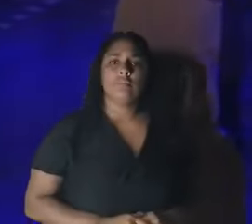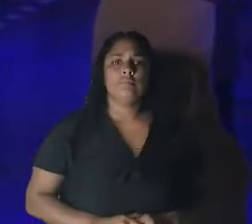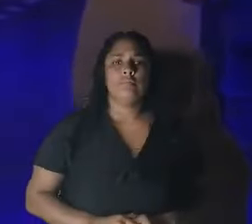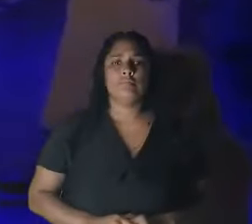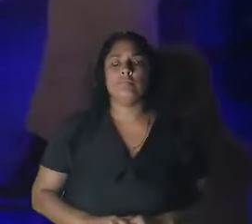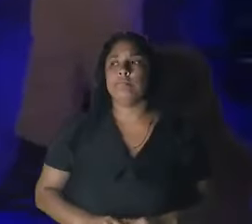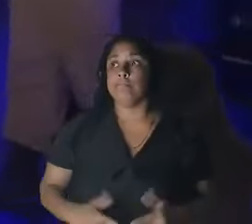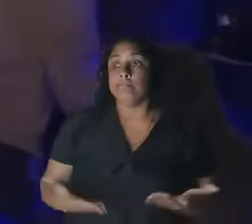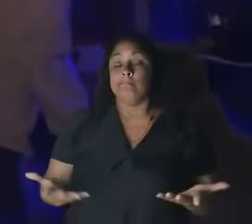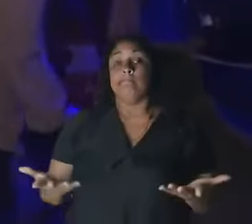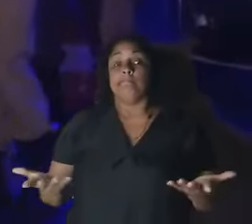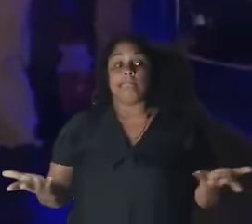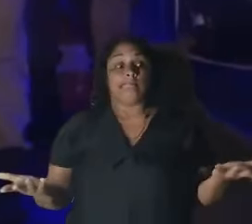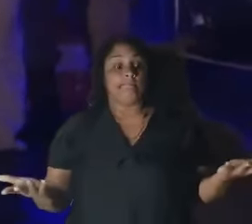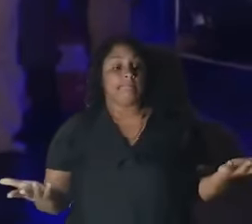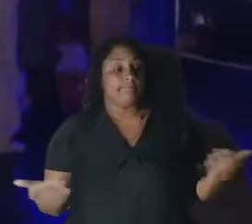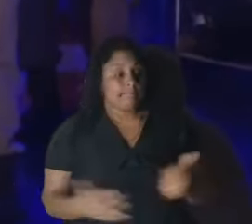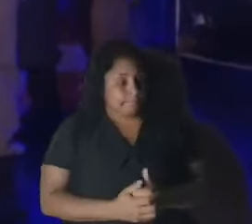Bom,